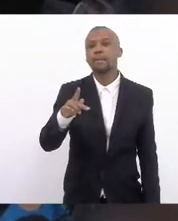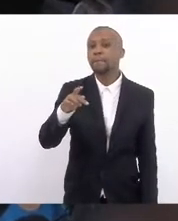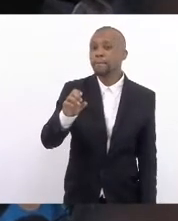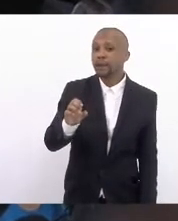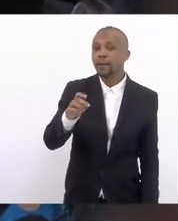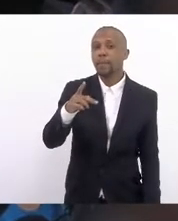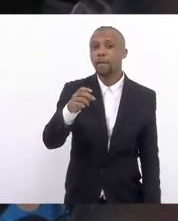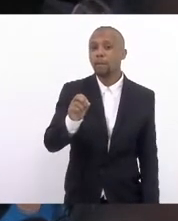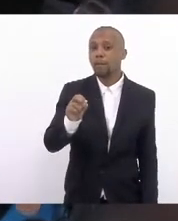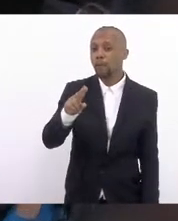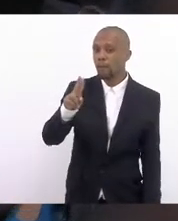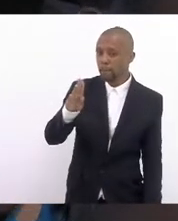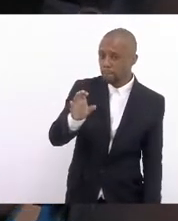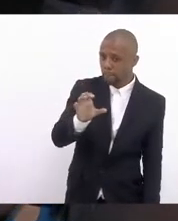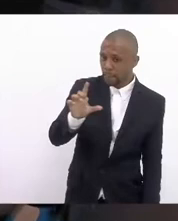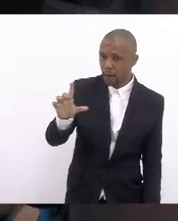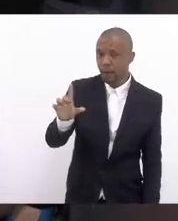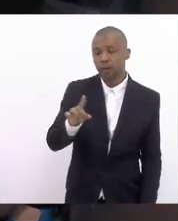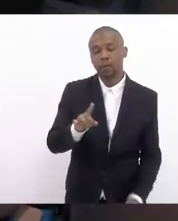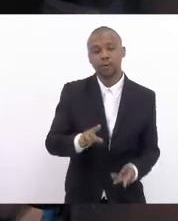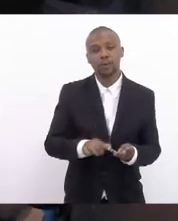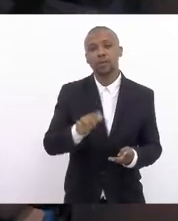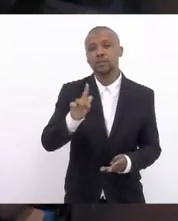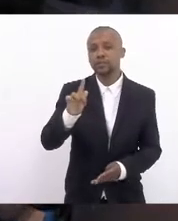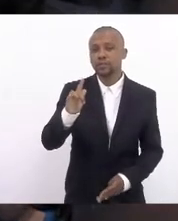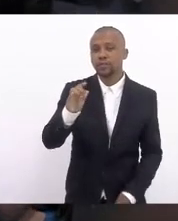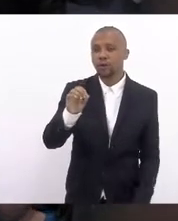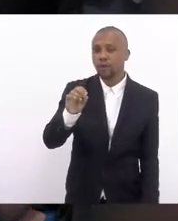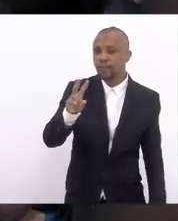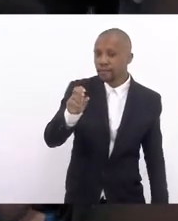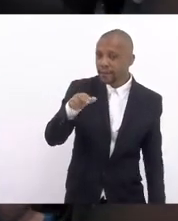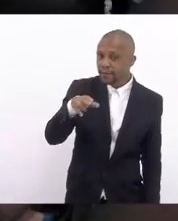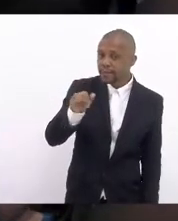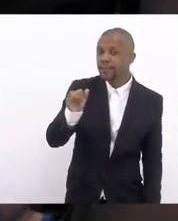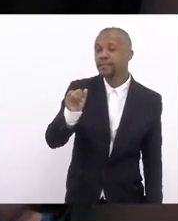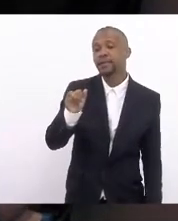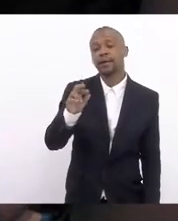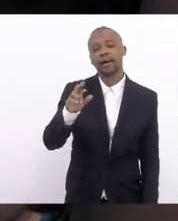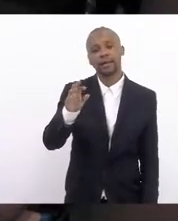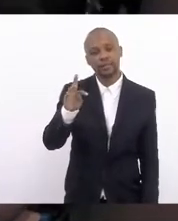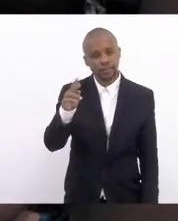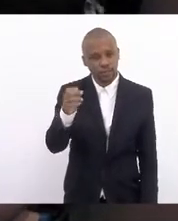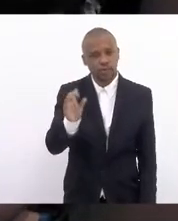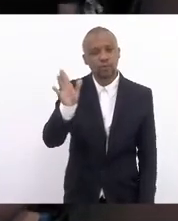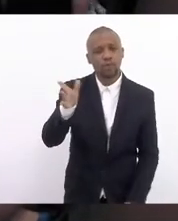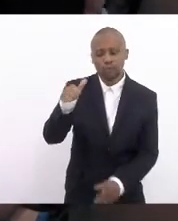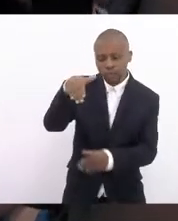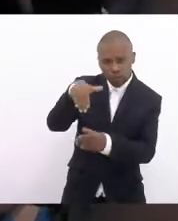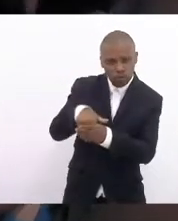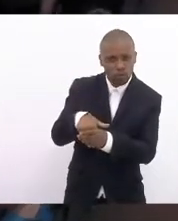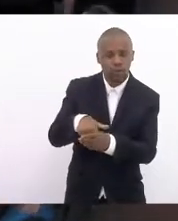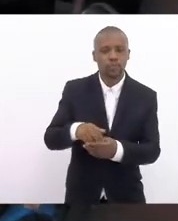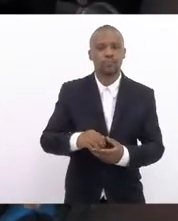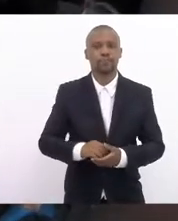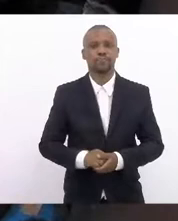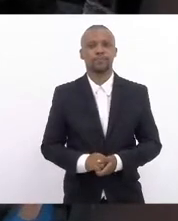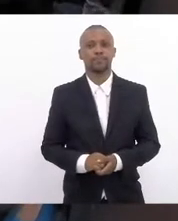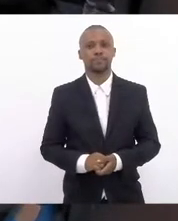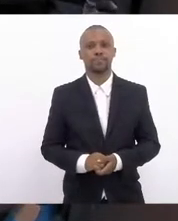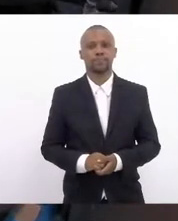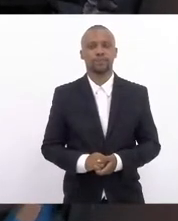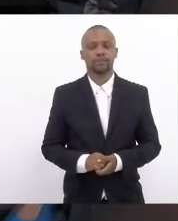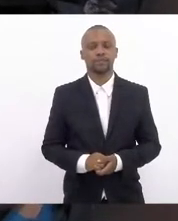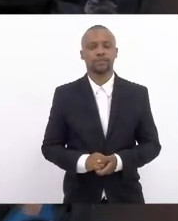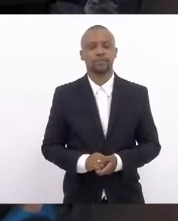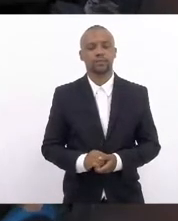deputado Giovanni Ratinho, presente, já votou. Deputado Gustavo Schmidt, deputado Jair Bittencourt, presente, vai votar. Deputado